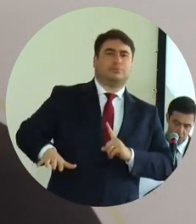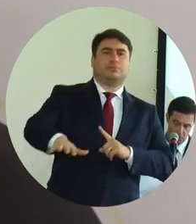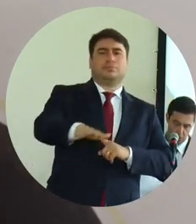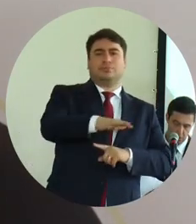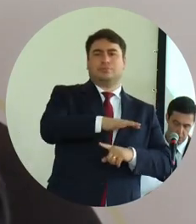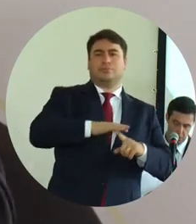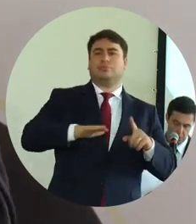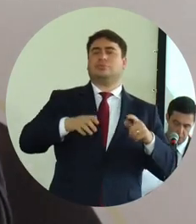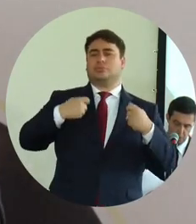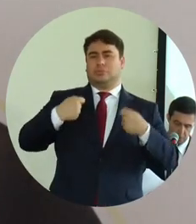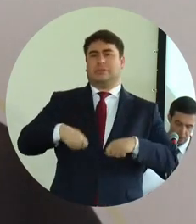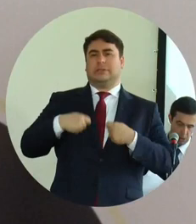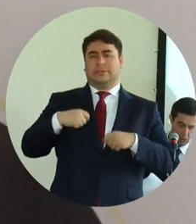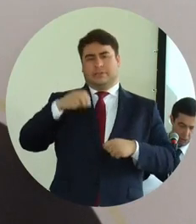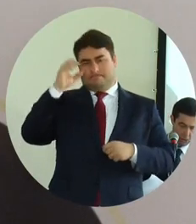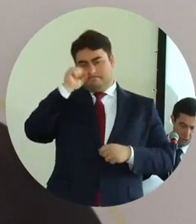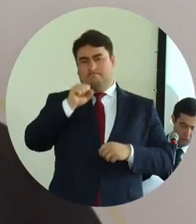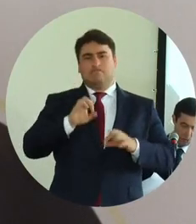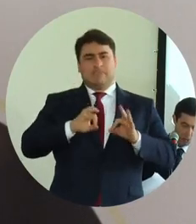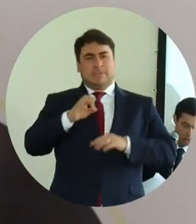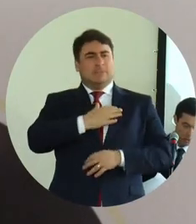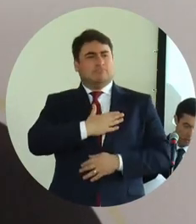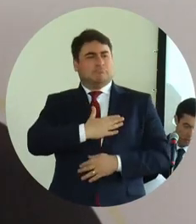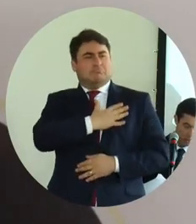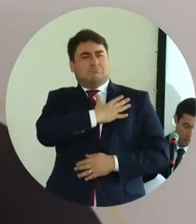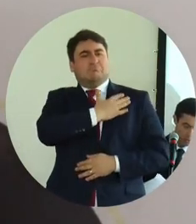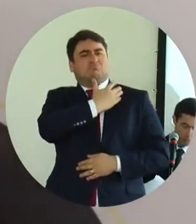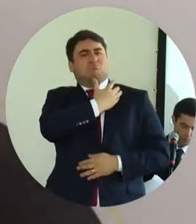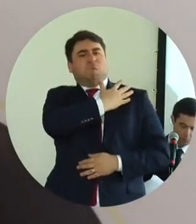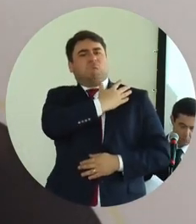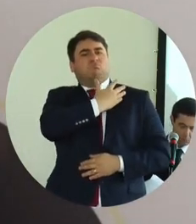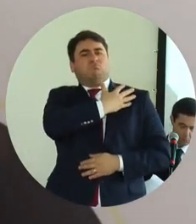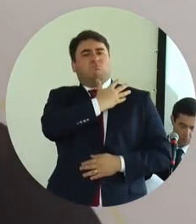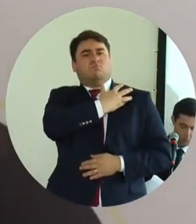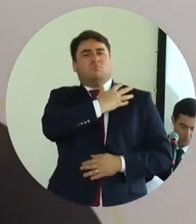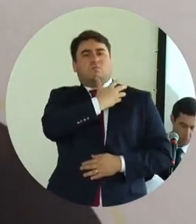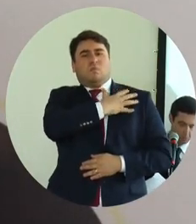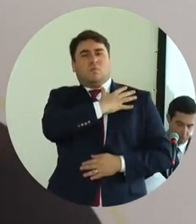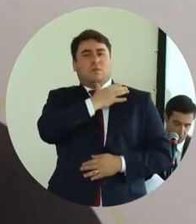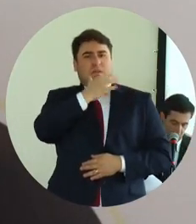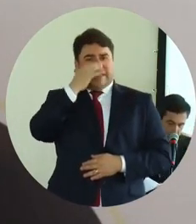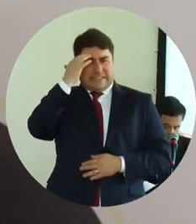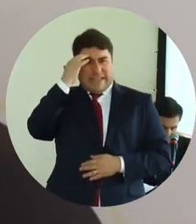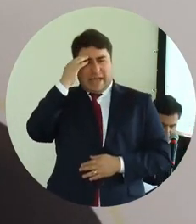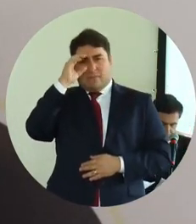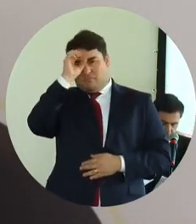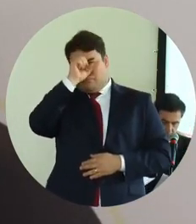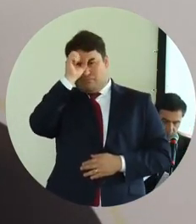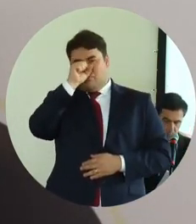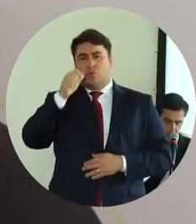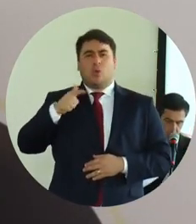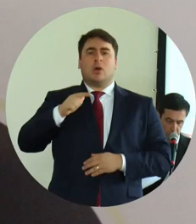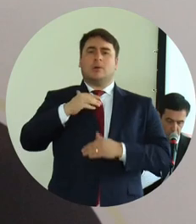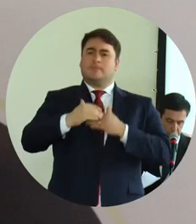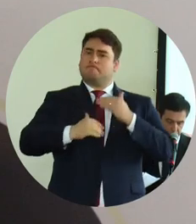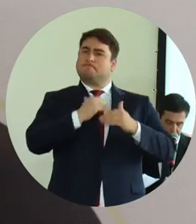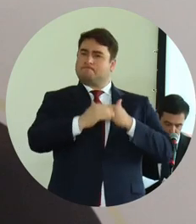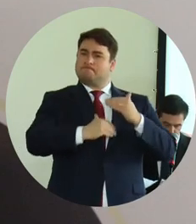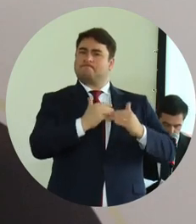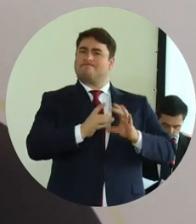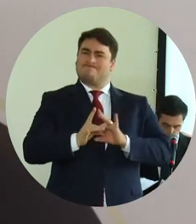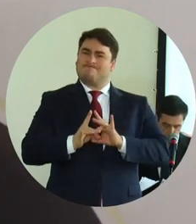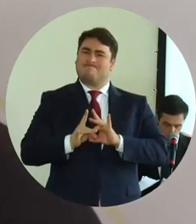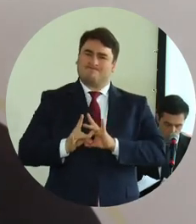como bem lembrou a Andrea, discrimina, a sociedade ainda não compreende todo o potencial e a gente sempre